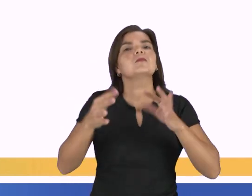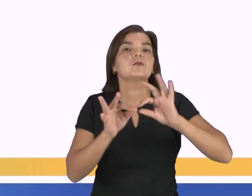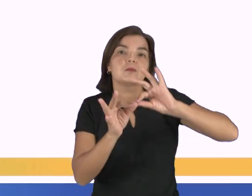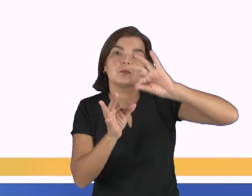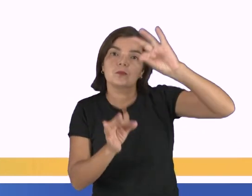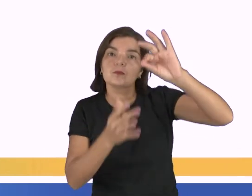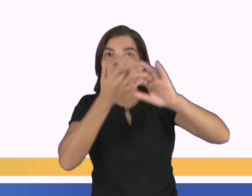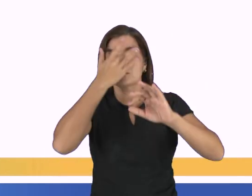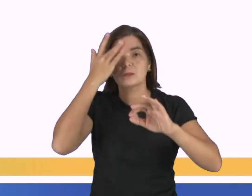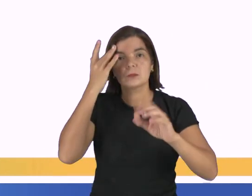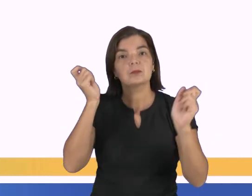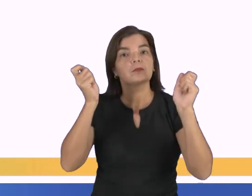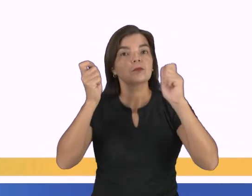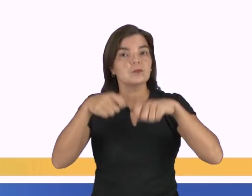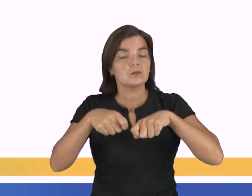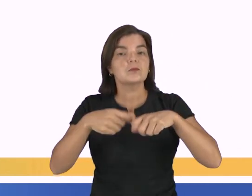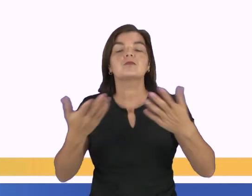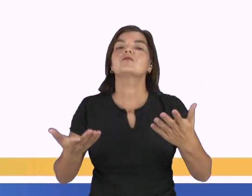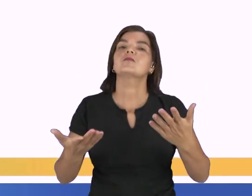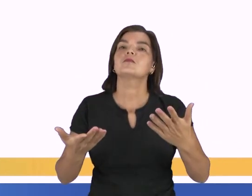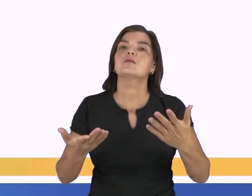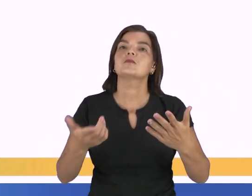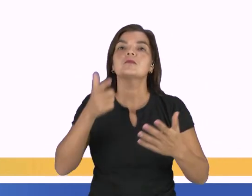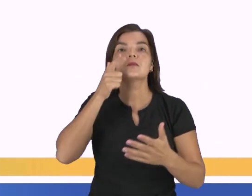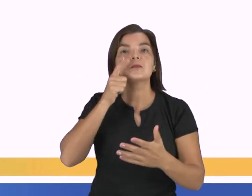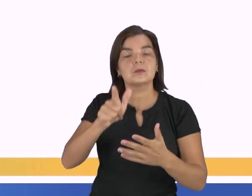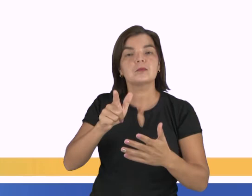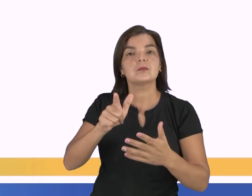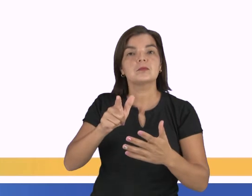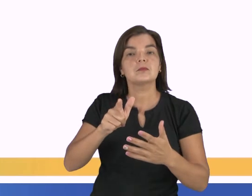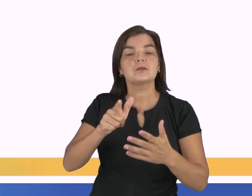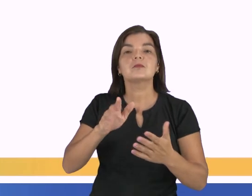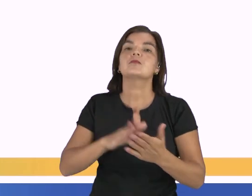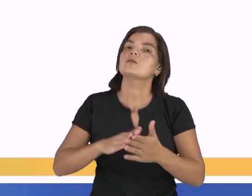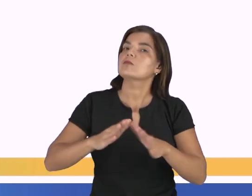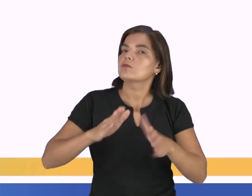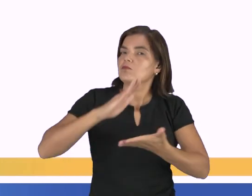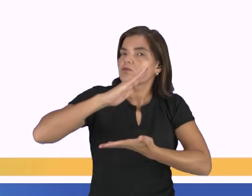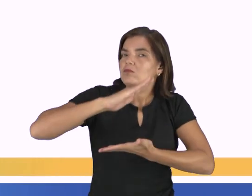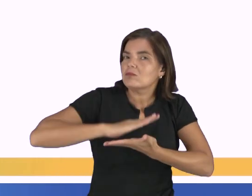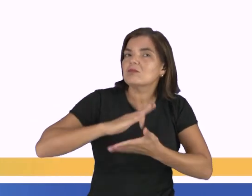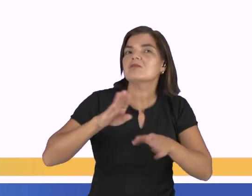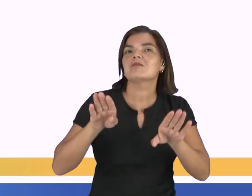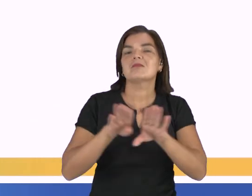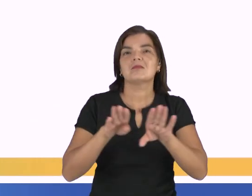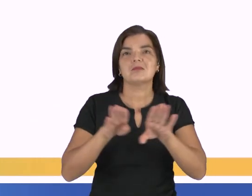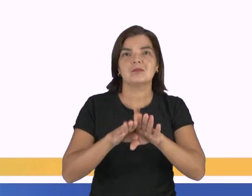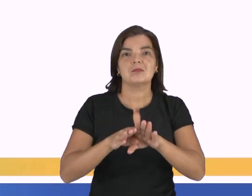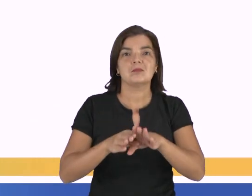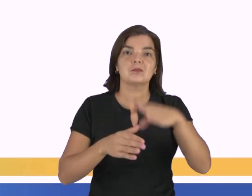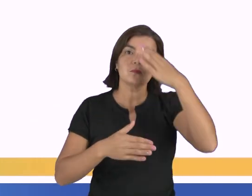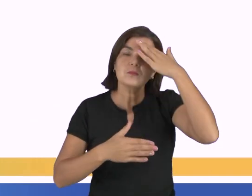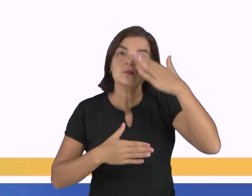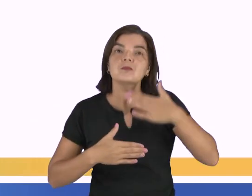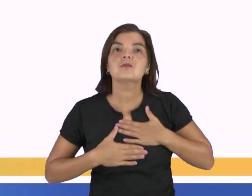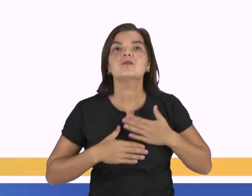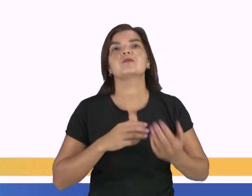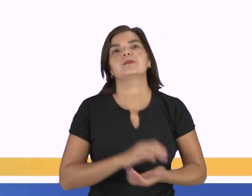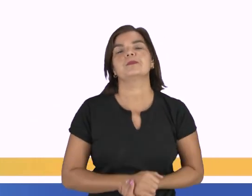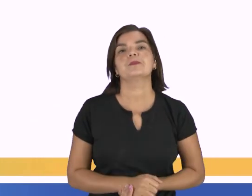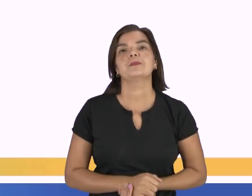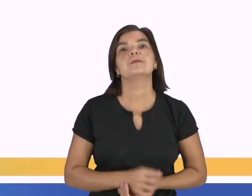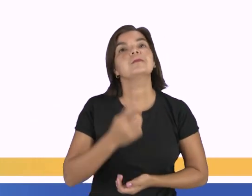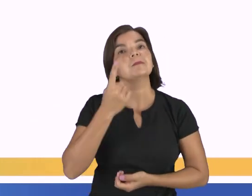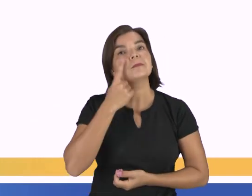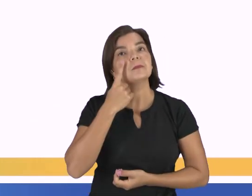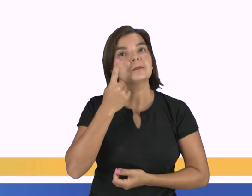altura que uma pessoa, qual a altura máxima que ela vai ficar ali ao ser exercida uma pressão sobre o corpo dela. Isso